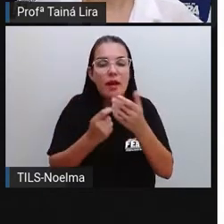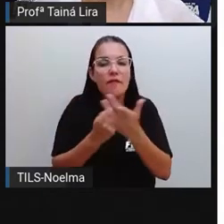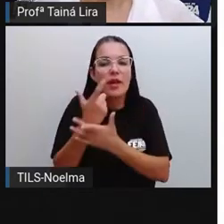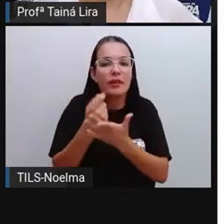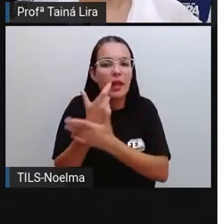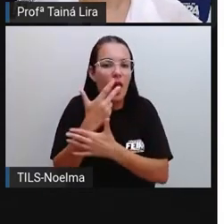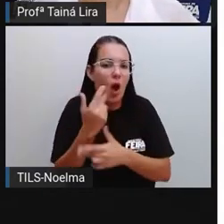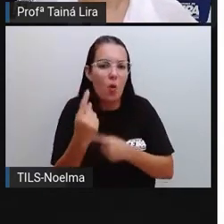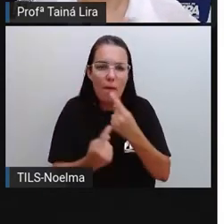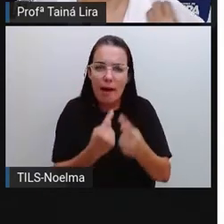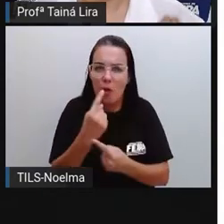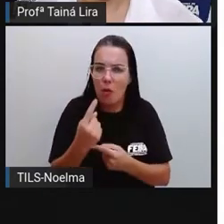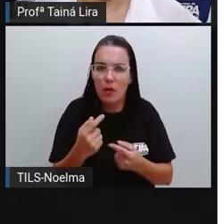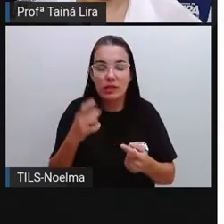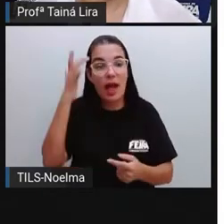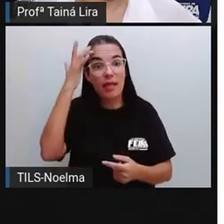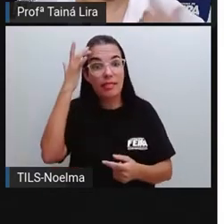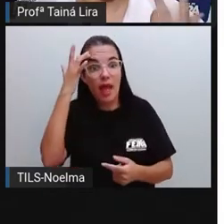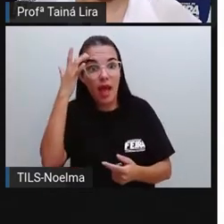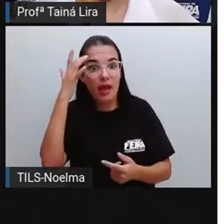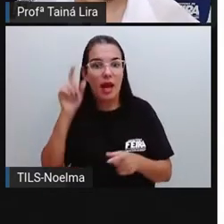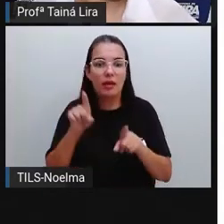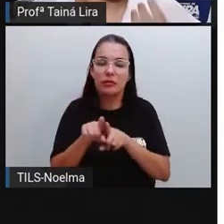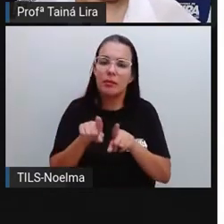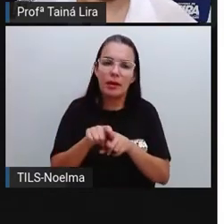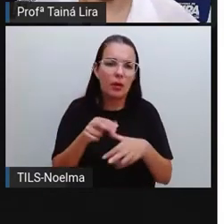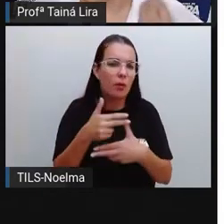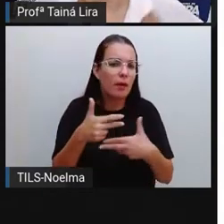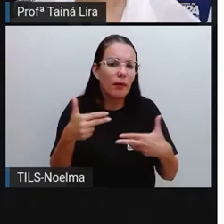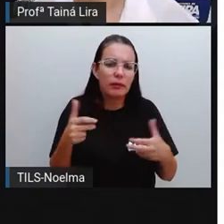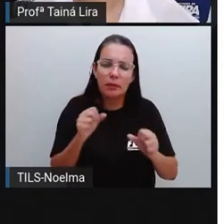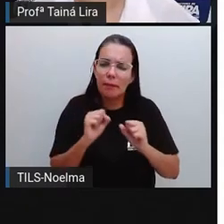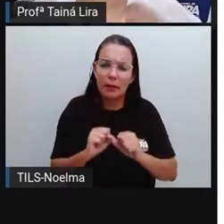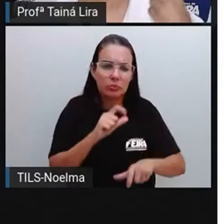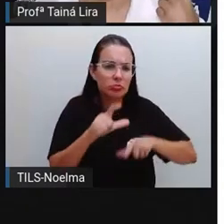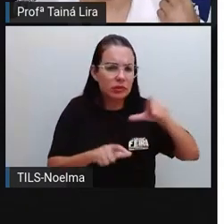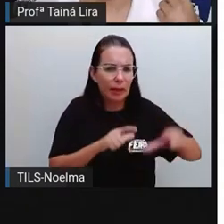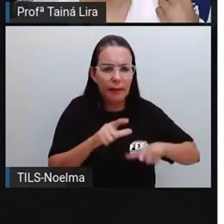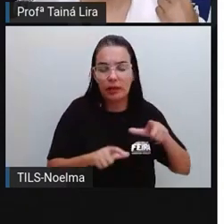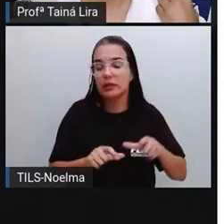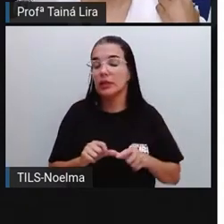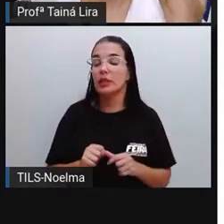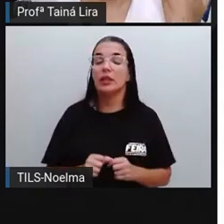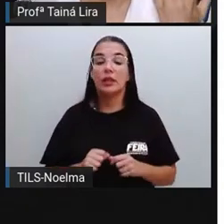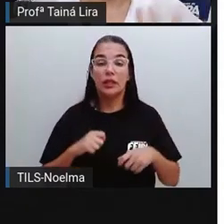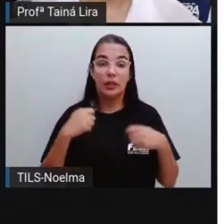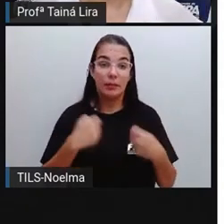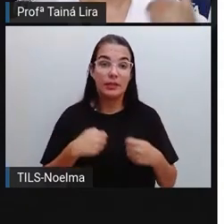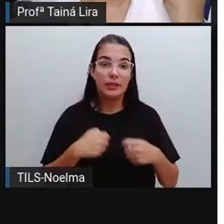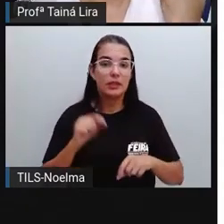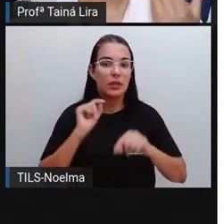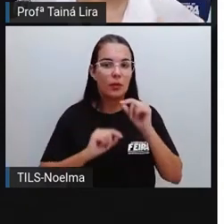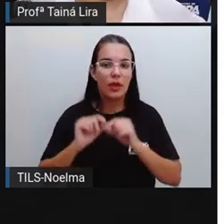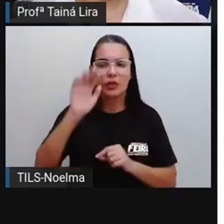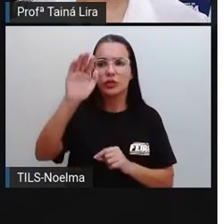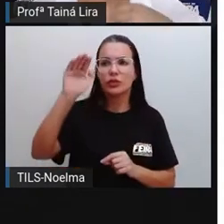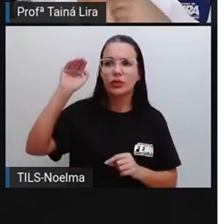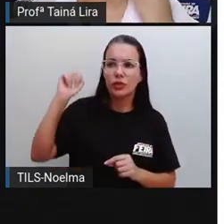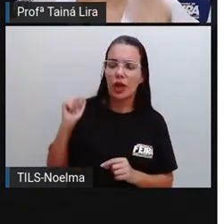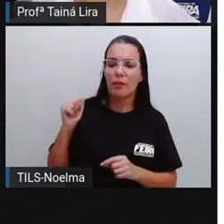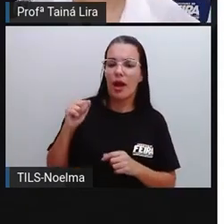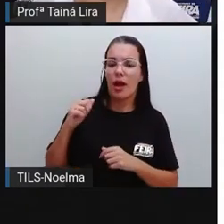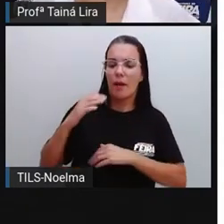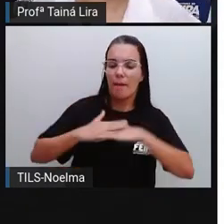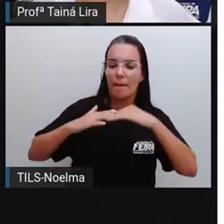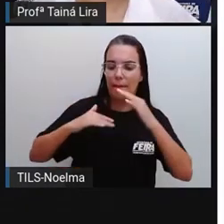Então, quando alguém quer vender algo, pode ser um produto, um serviço, uma ideia, ela contrata um profissional da